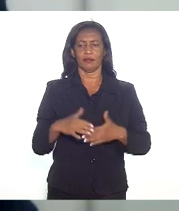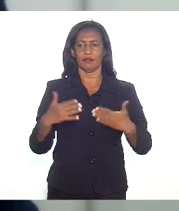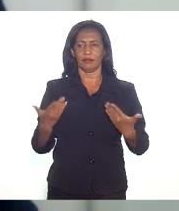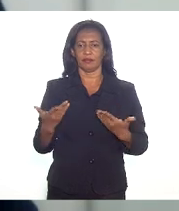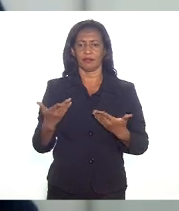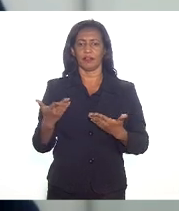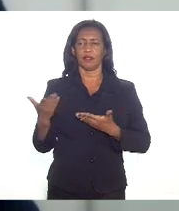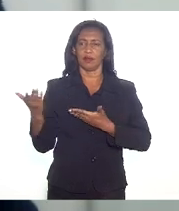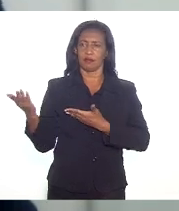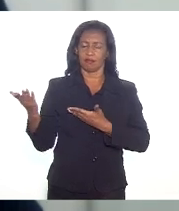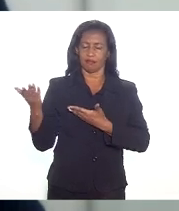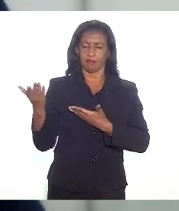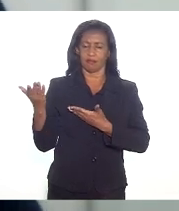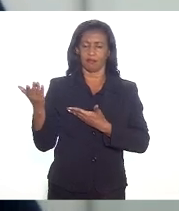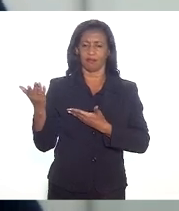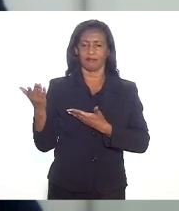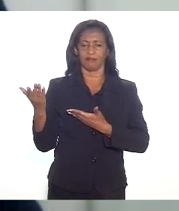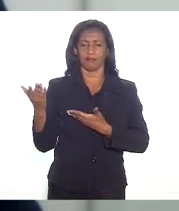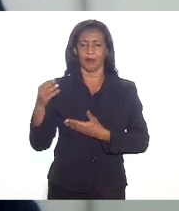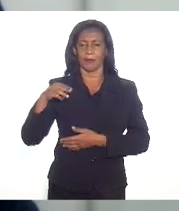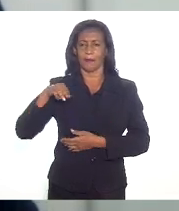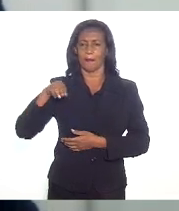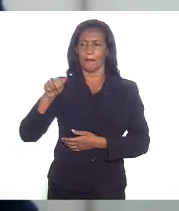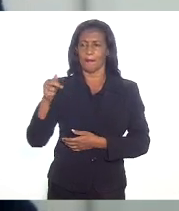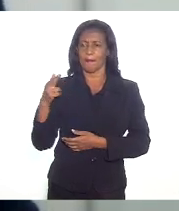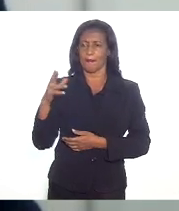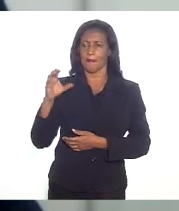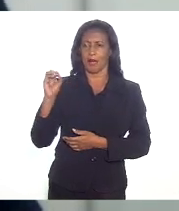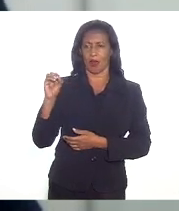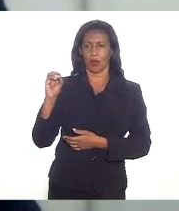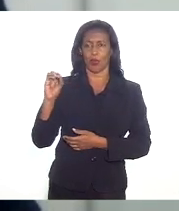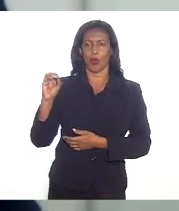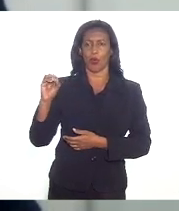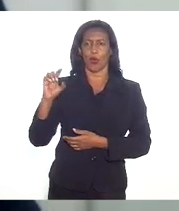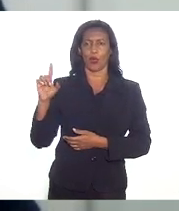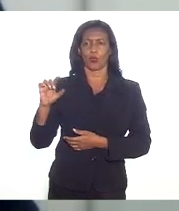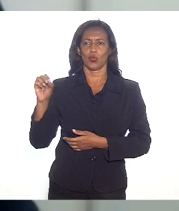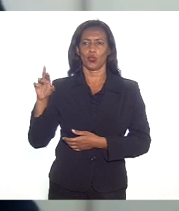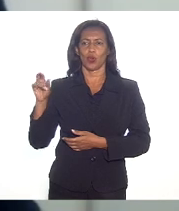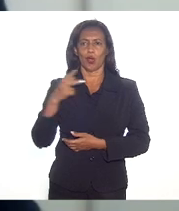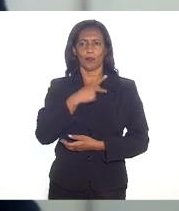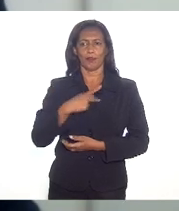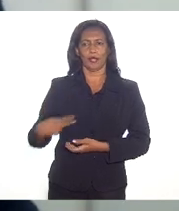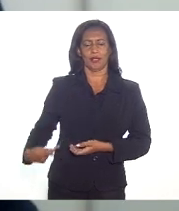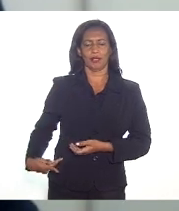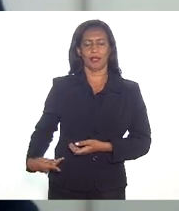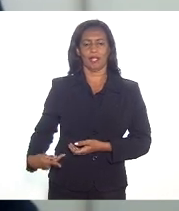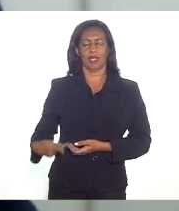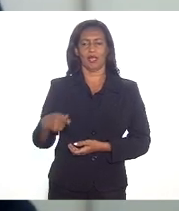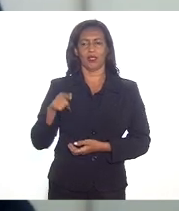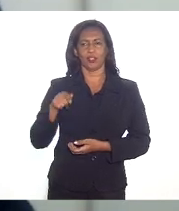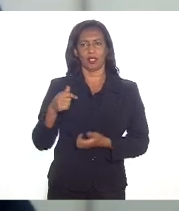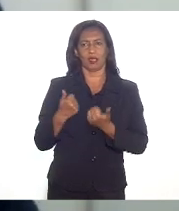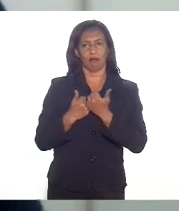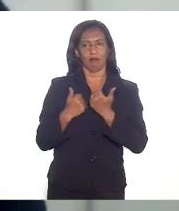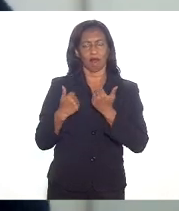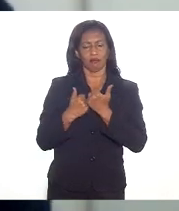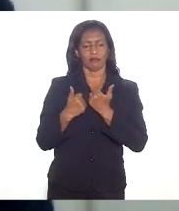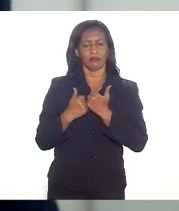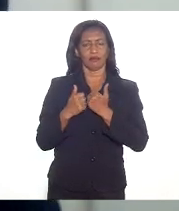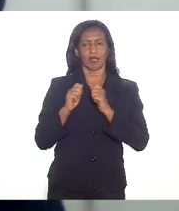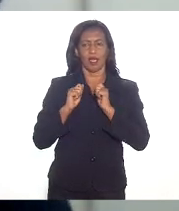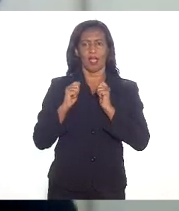palavra o economista Mauro Osório, presidente da nossa assessoria fiscal. Por